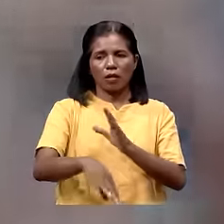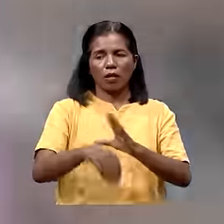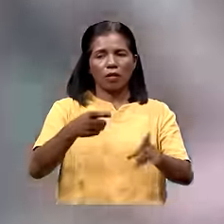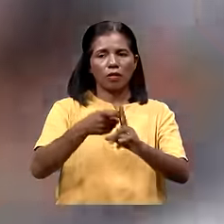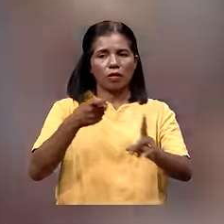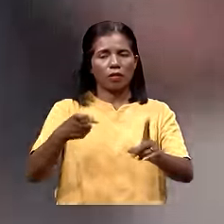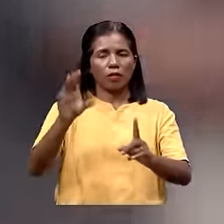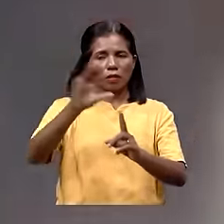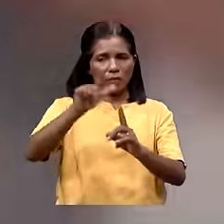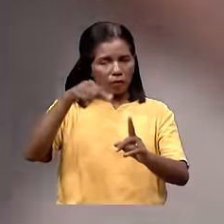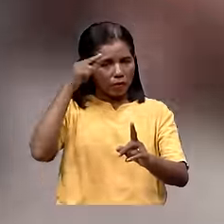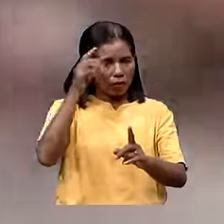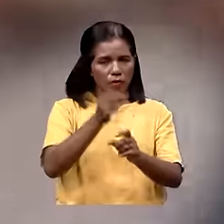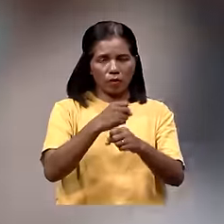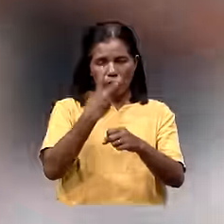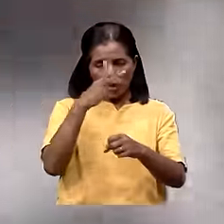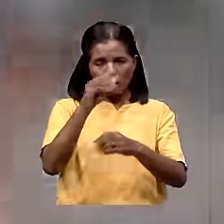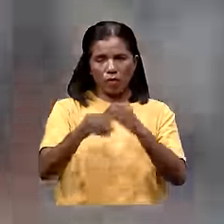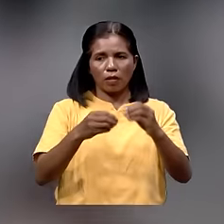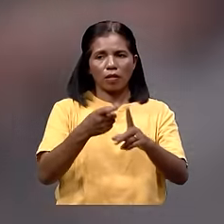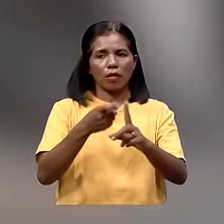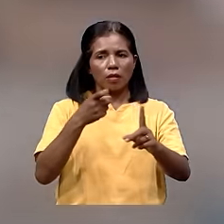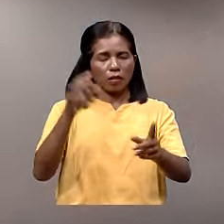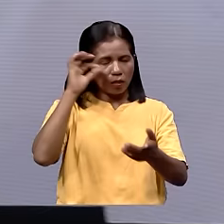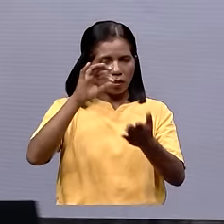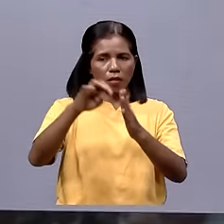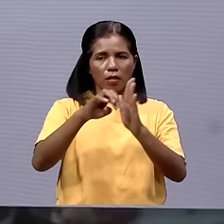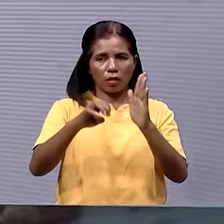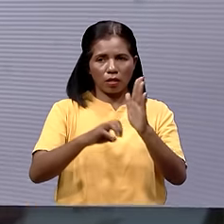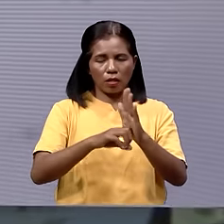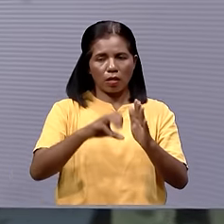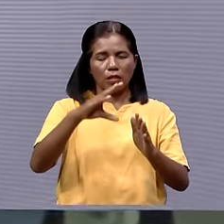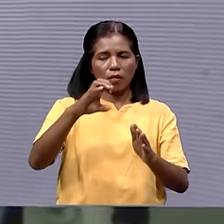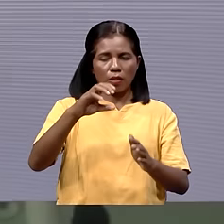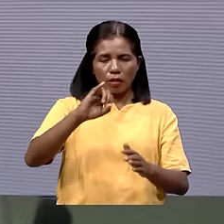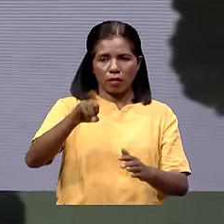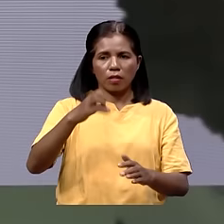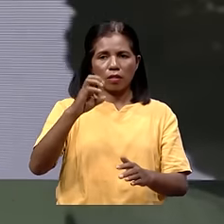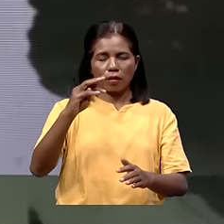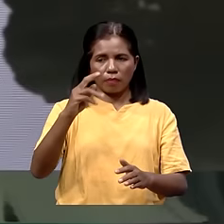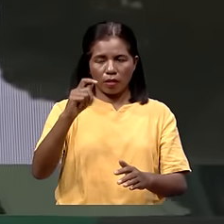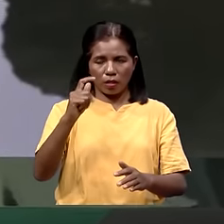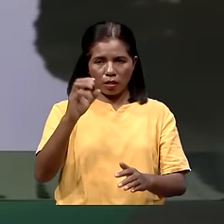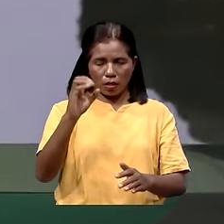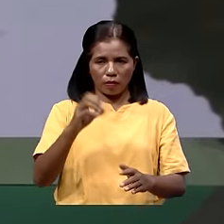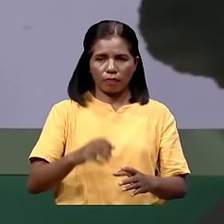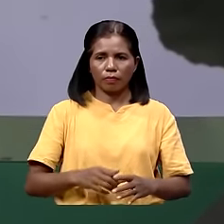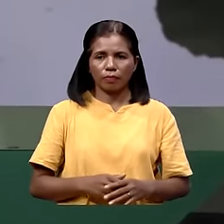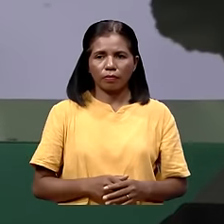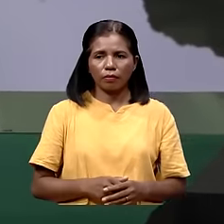moço chefe governo a tu halo avaliação comportamento do secretário de Estado Germano Santa Brites. Agostinho da Costa, GMN.